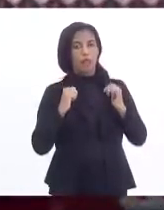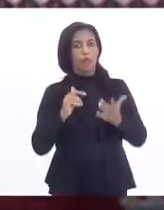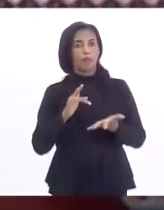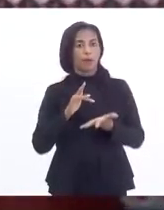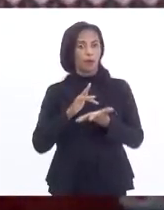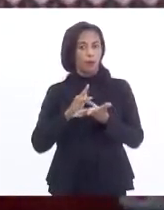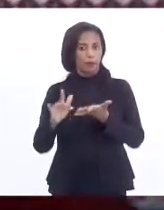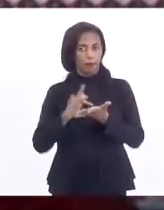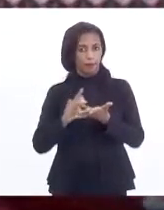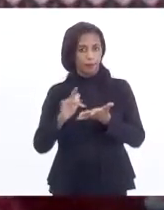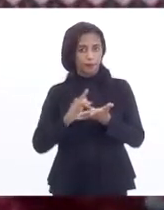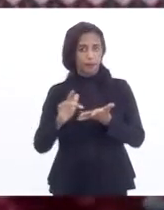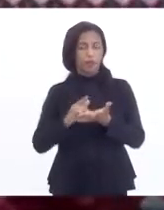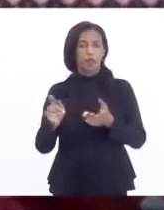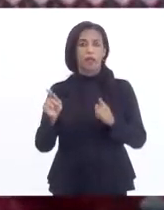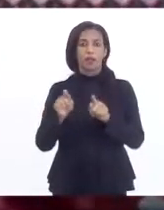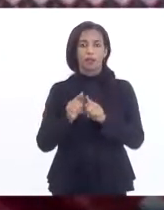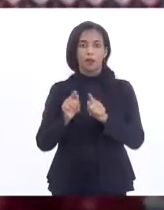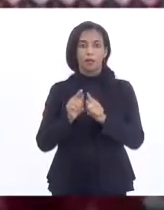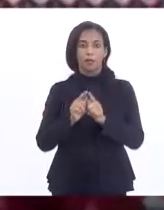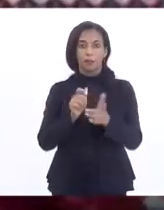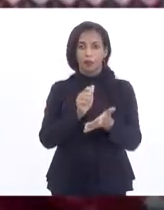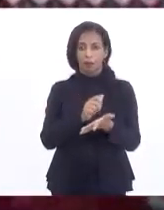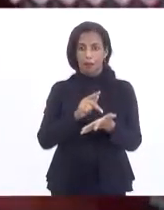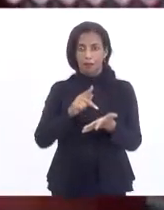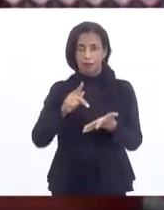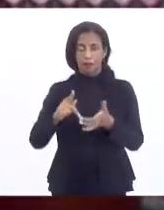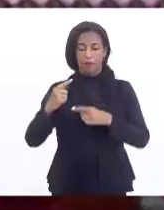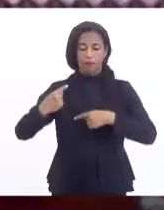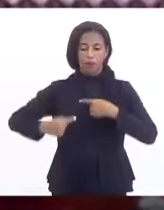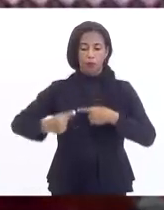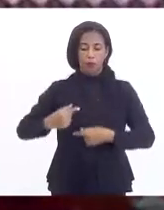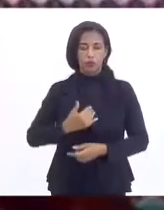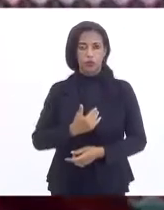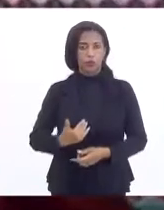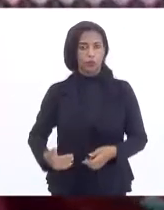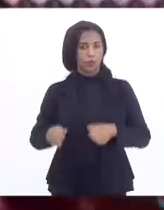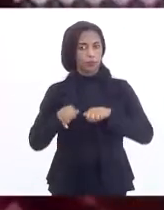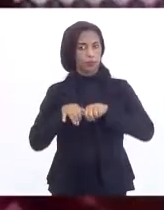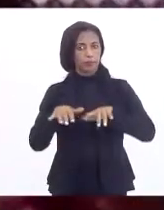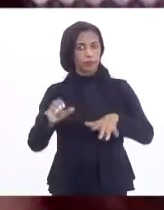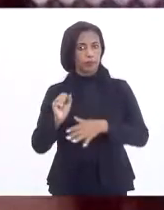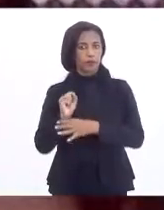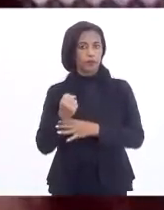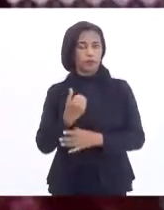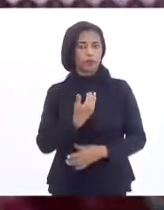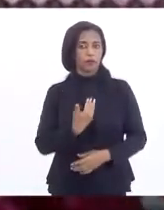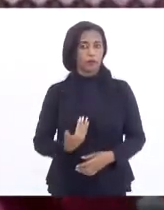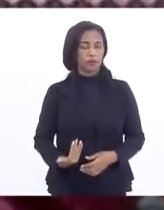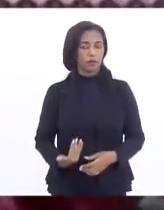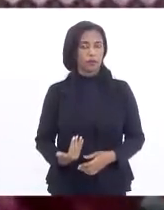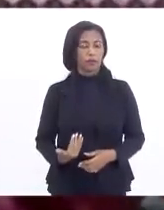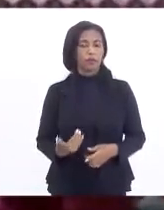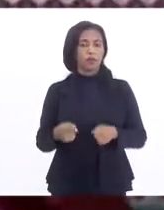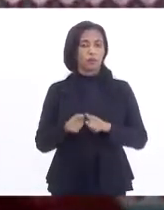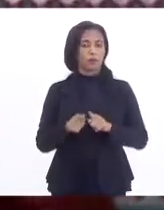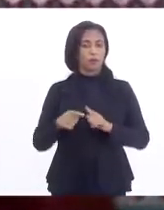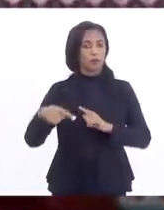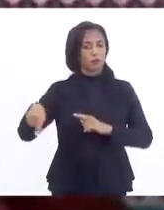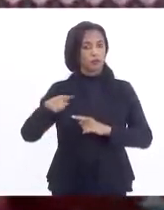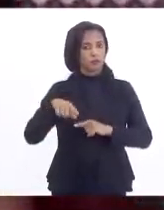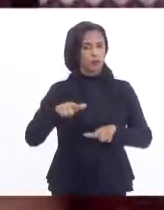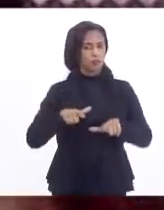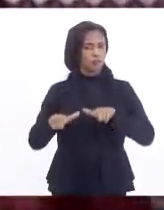aplicativos, bem como políticas públicas efetivas para a ampliação da segurança social desses motoristas,